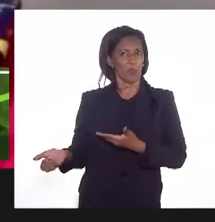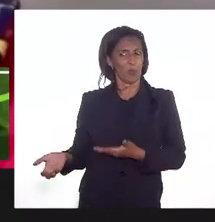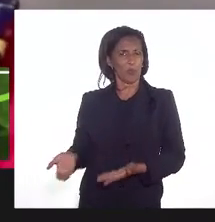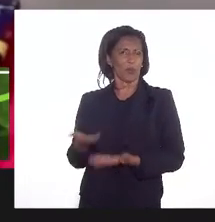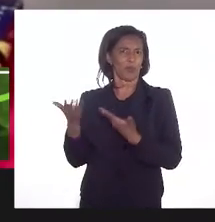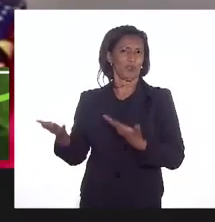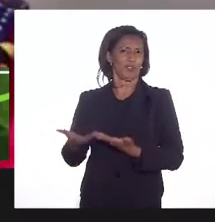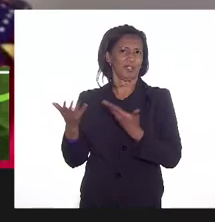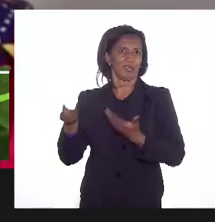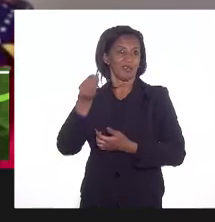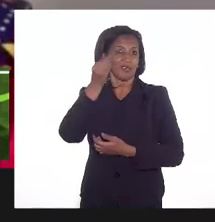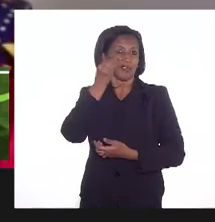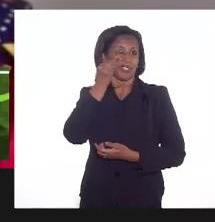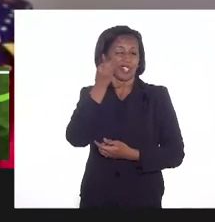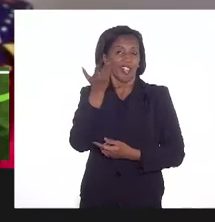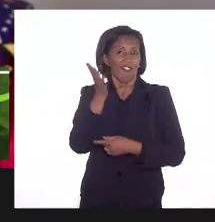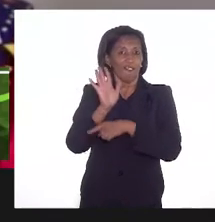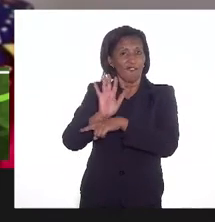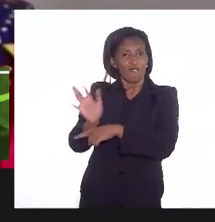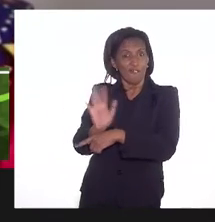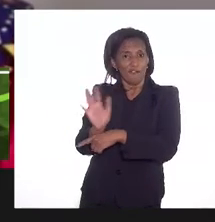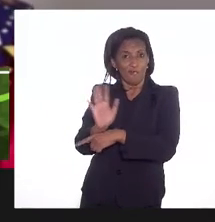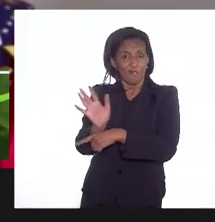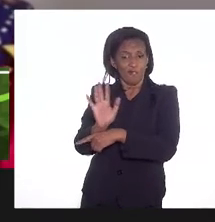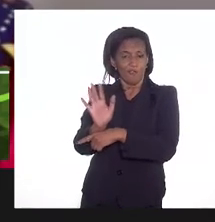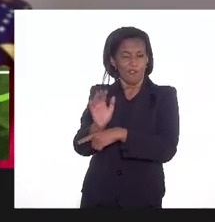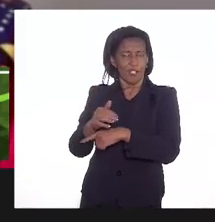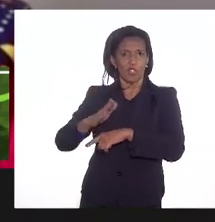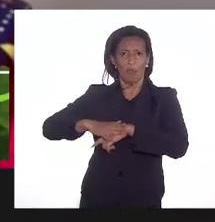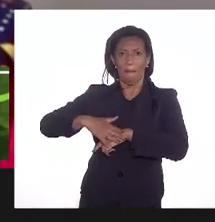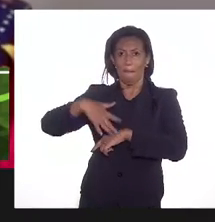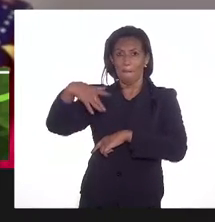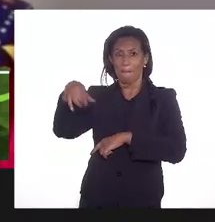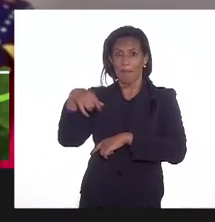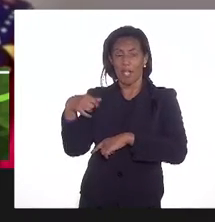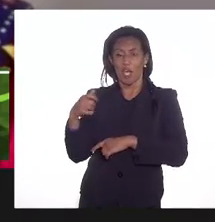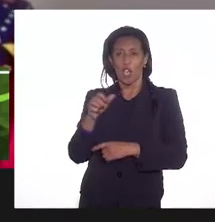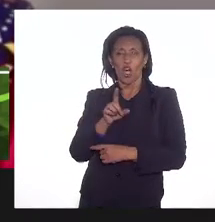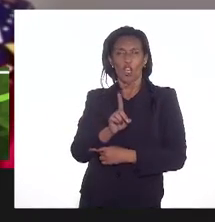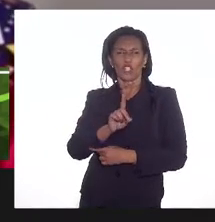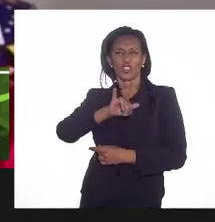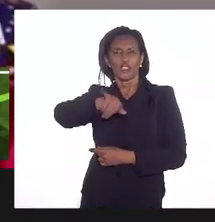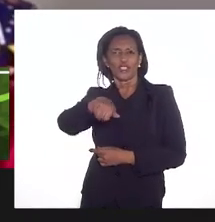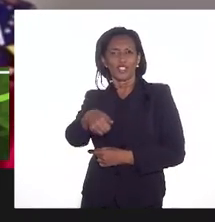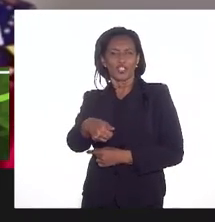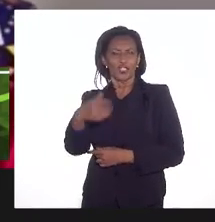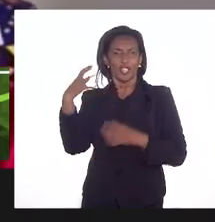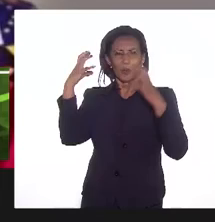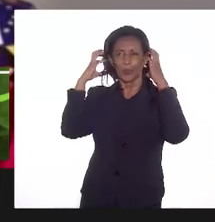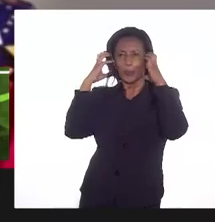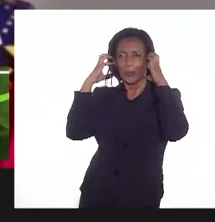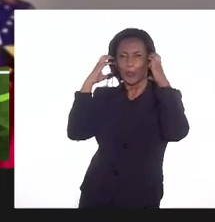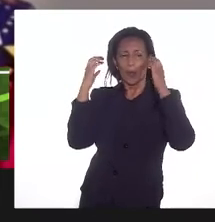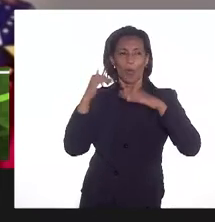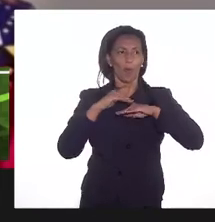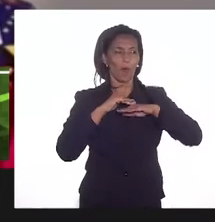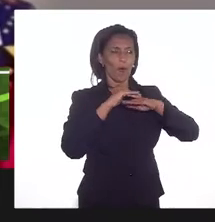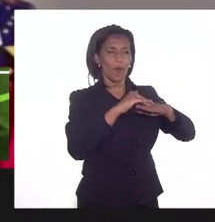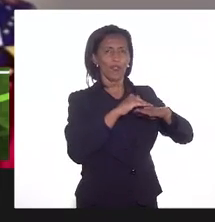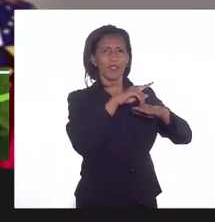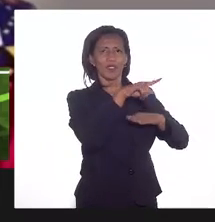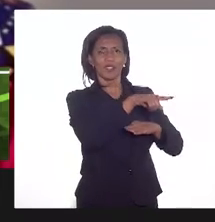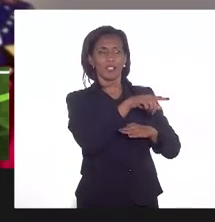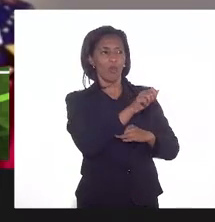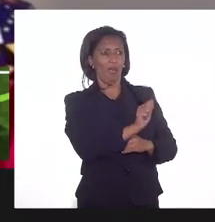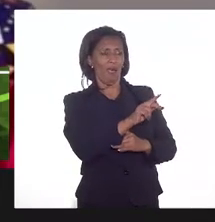de assistir um vídeo do maior DJ que tem aqui no Brasil o Alok conversando com um MC de uma periferia de São Paulo